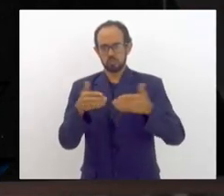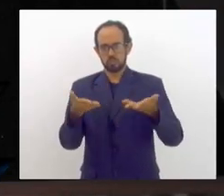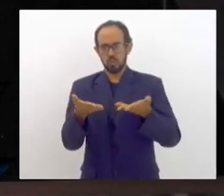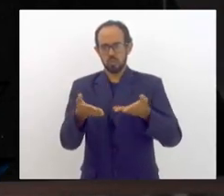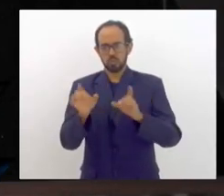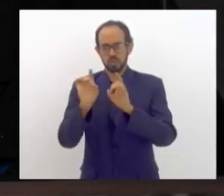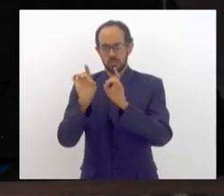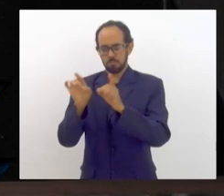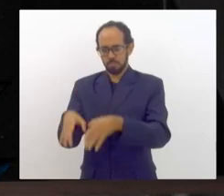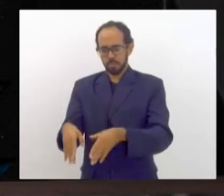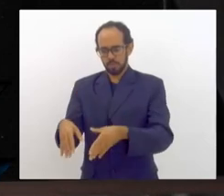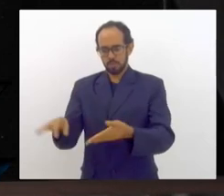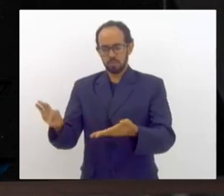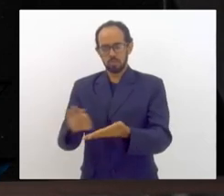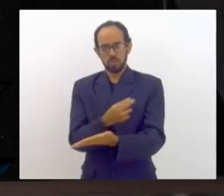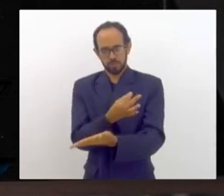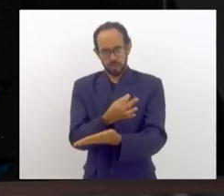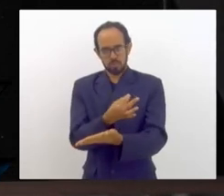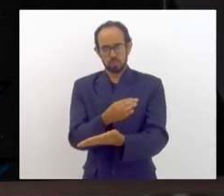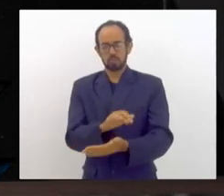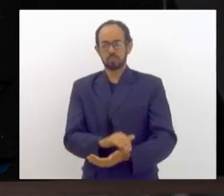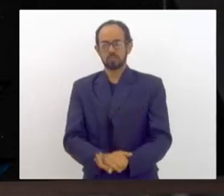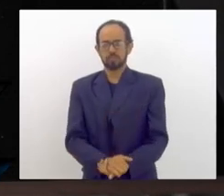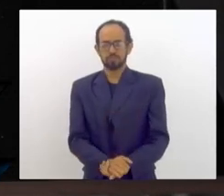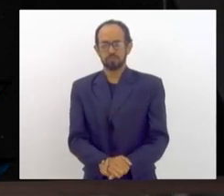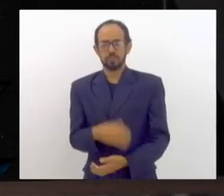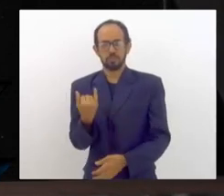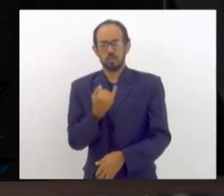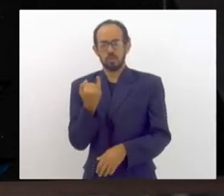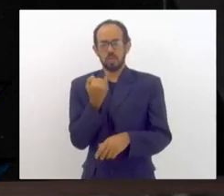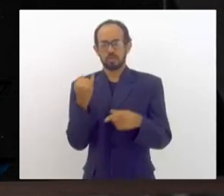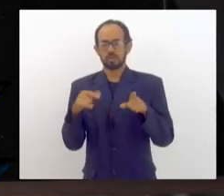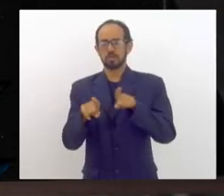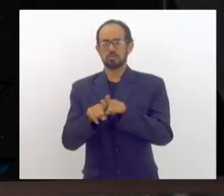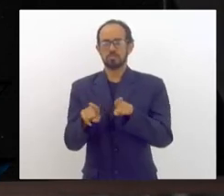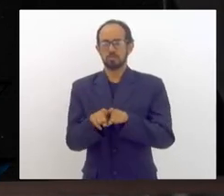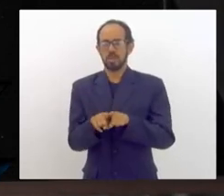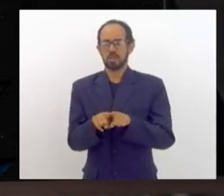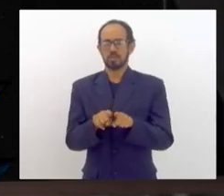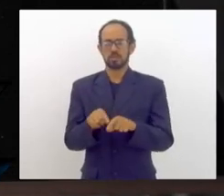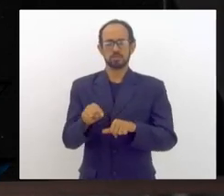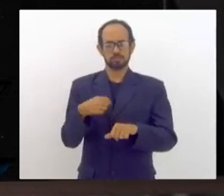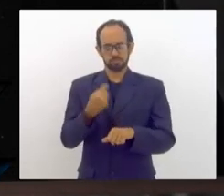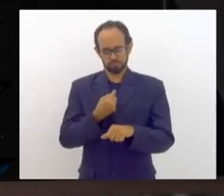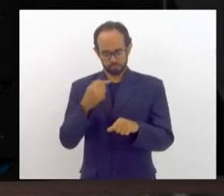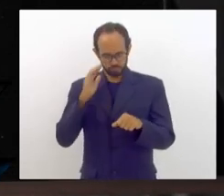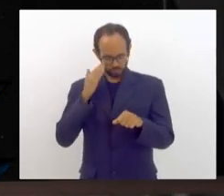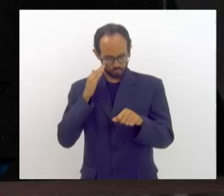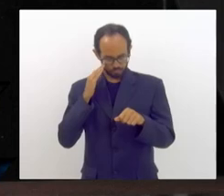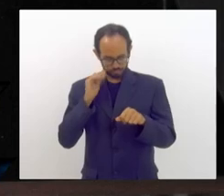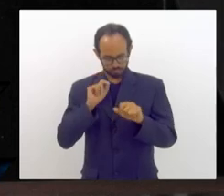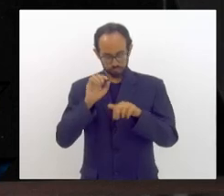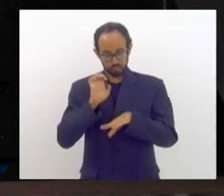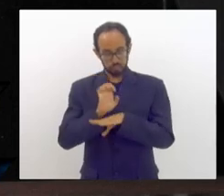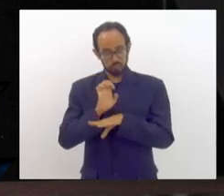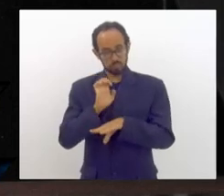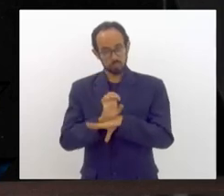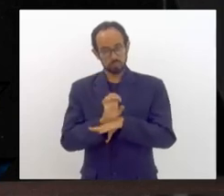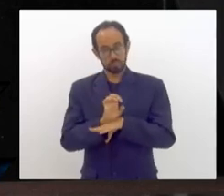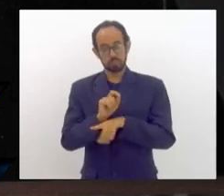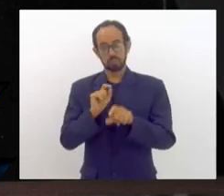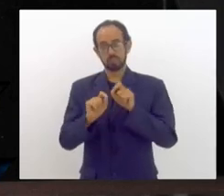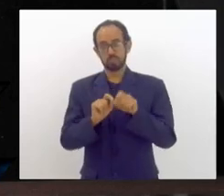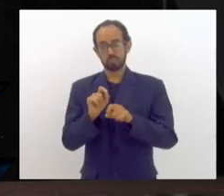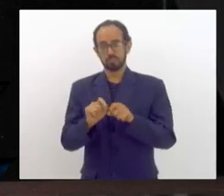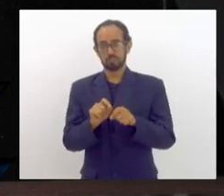da possibilidade do contrato. É importante também que a gente entenda que o Estado,